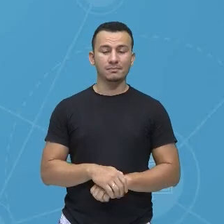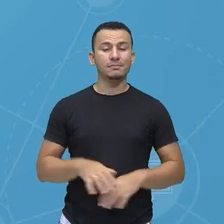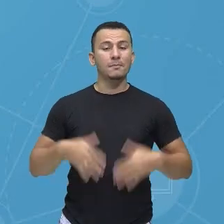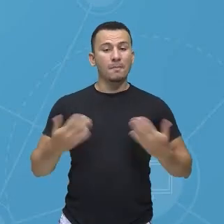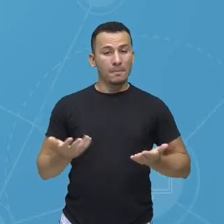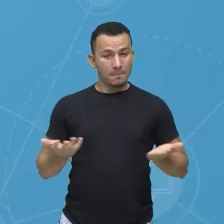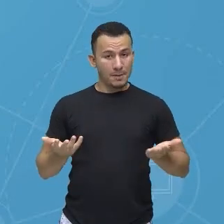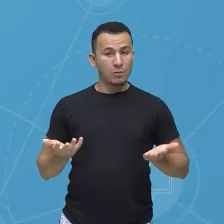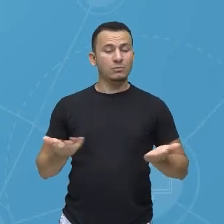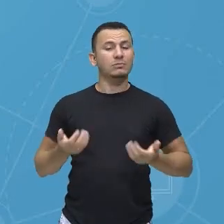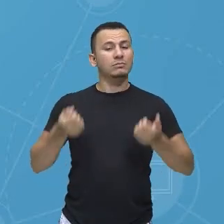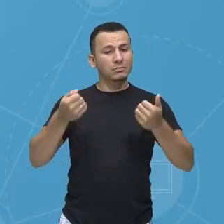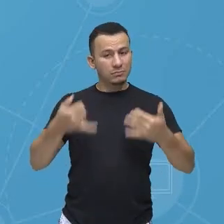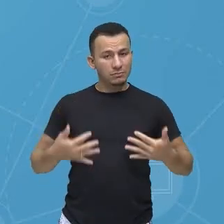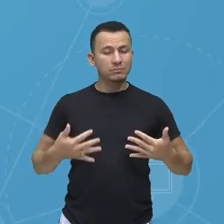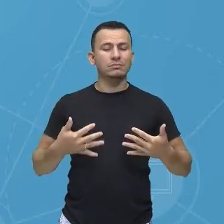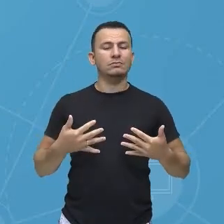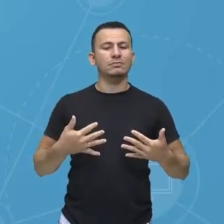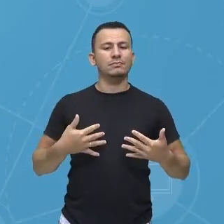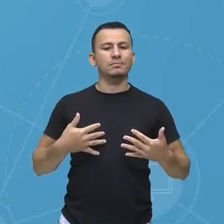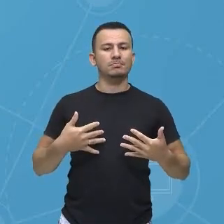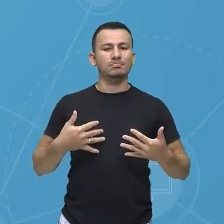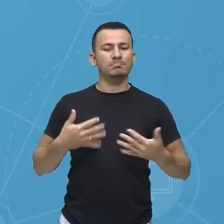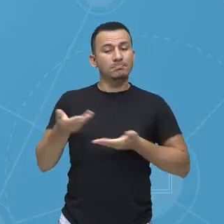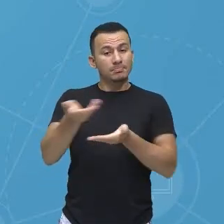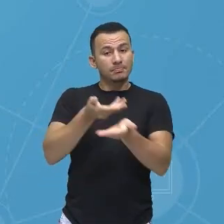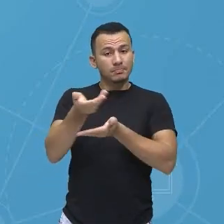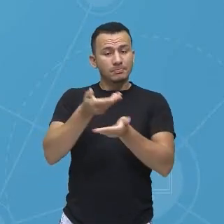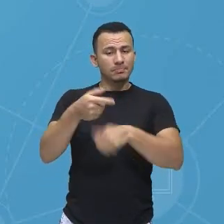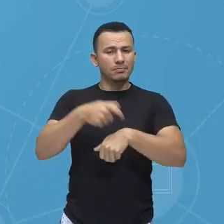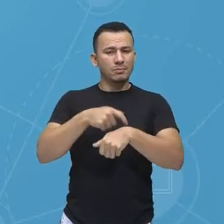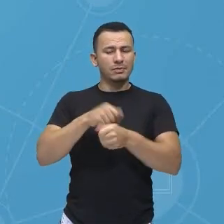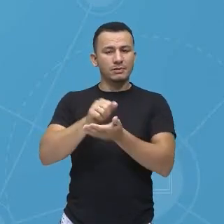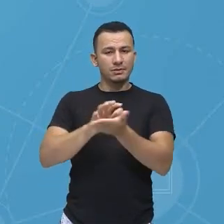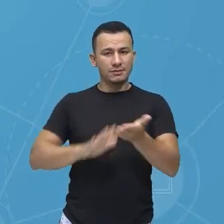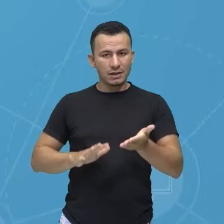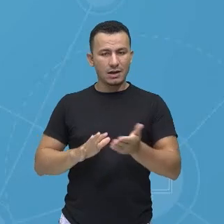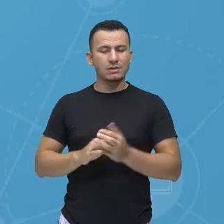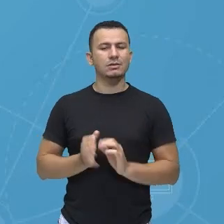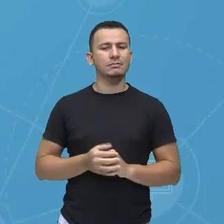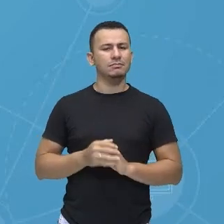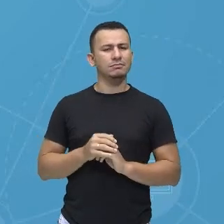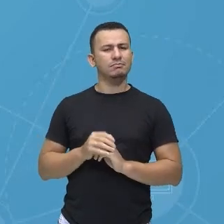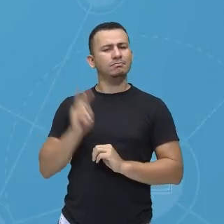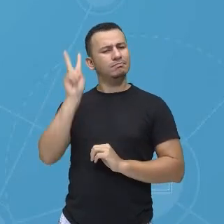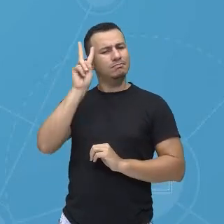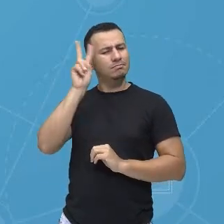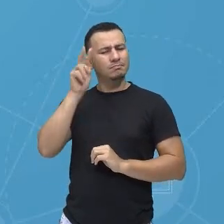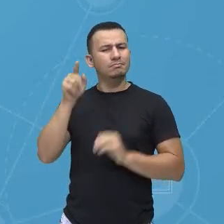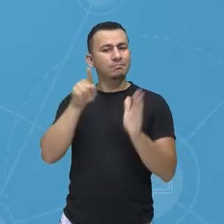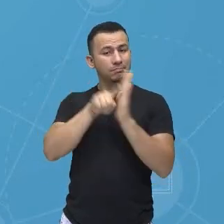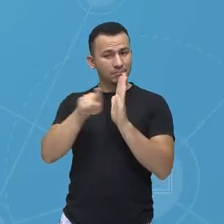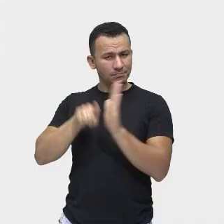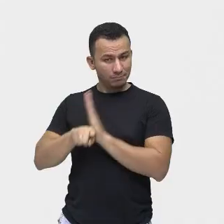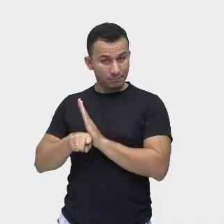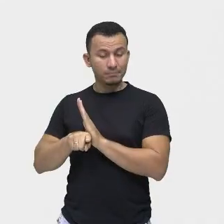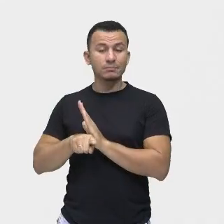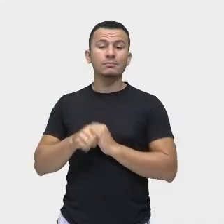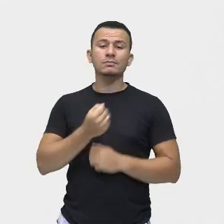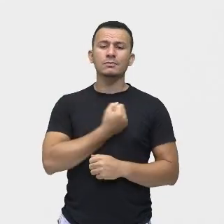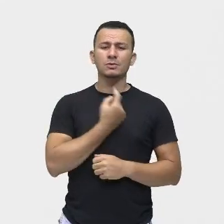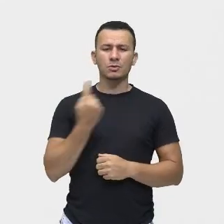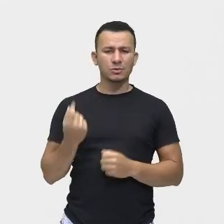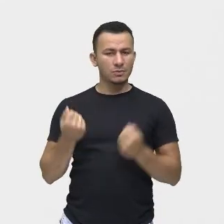bem, estamos de volta. Agora vamos começar aí a nossa interatividade, começando aí relembrando, né, quais foram as questões. Questão